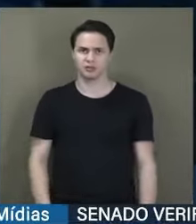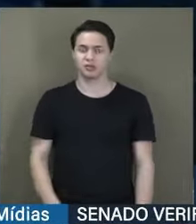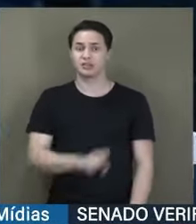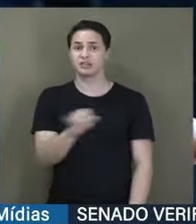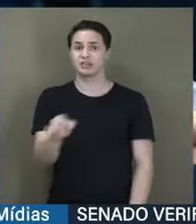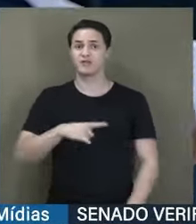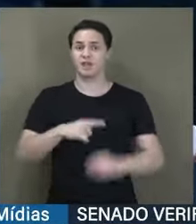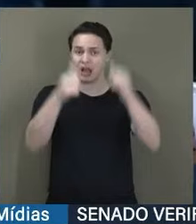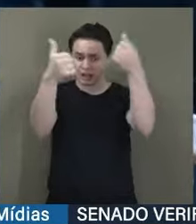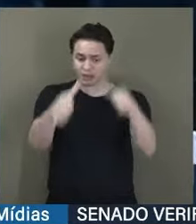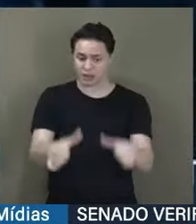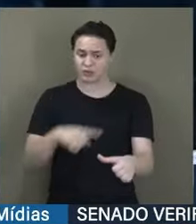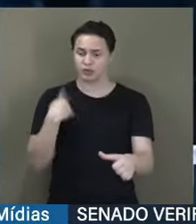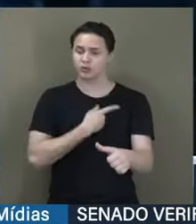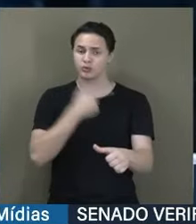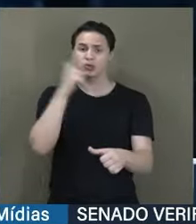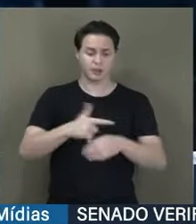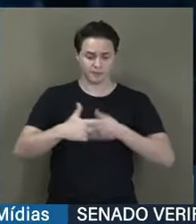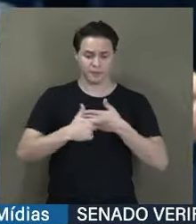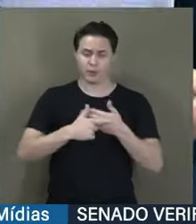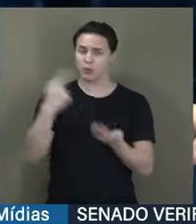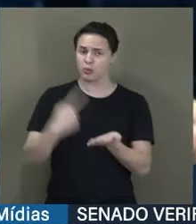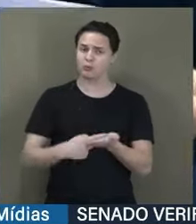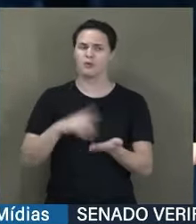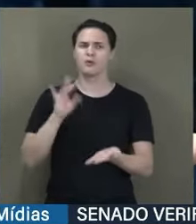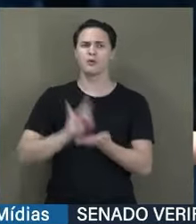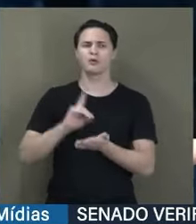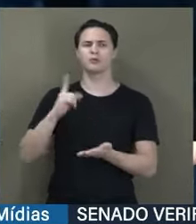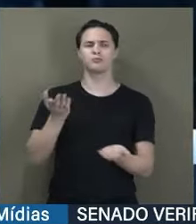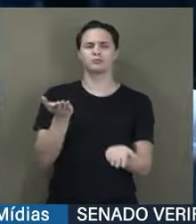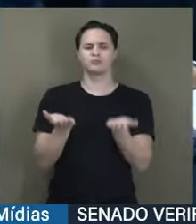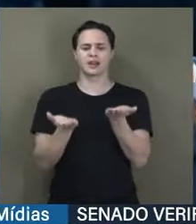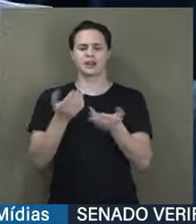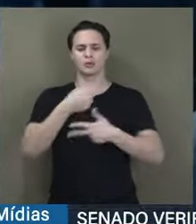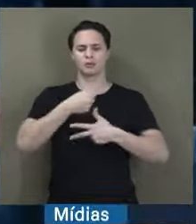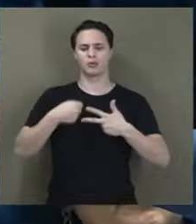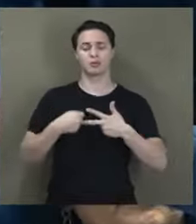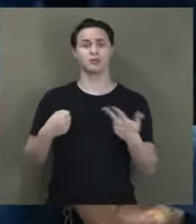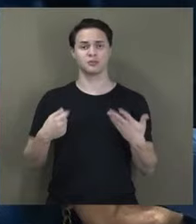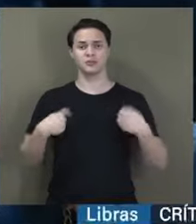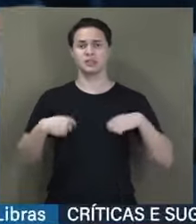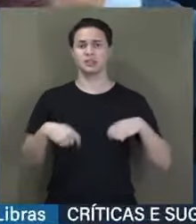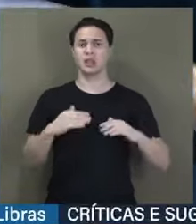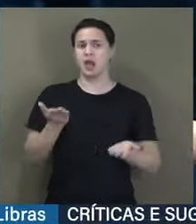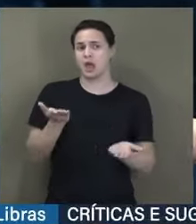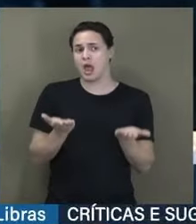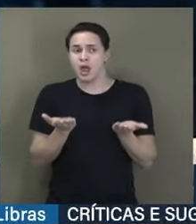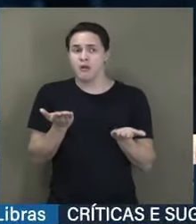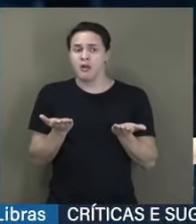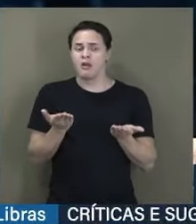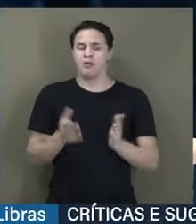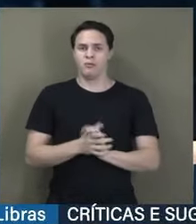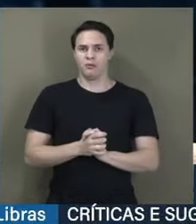análise, eu acho que a gente pelo menos cumpre o nosso papel para que haja um reequilíbrio entre os poderes, porque não está adiantando essa